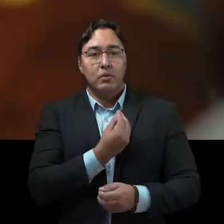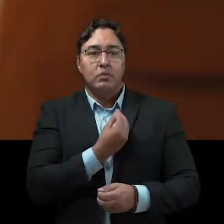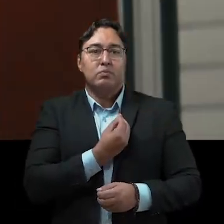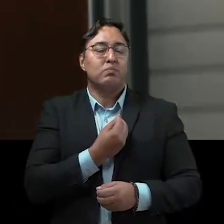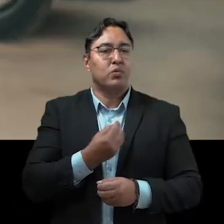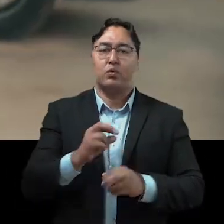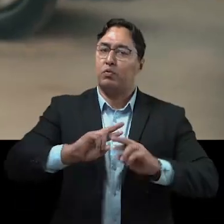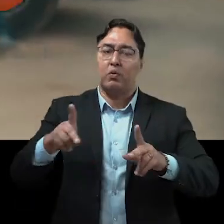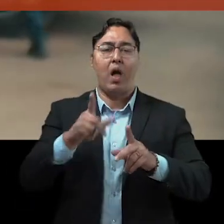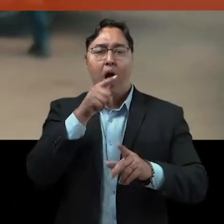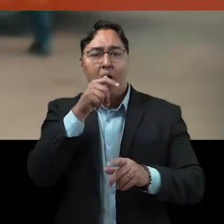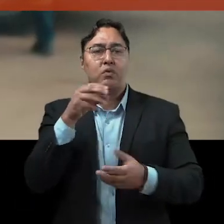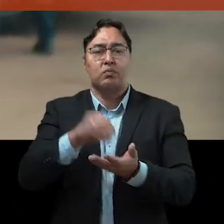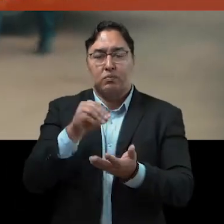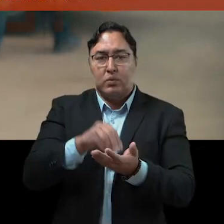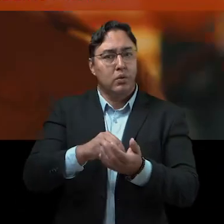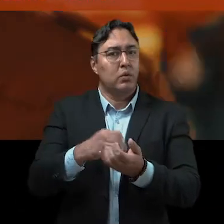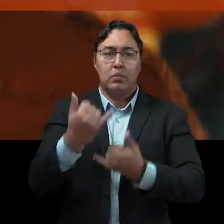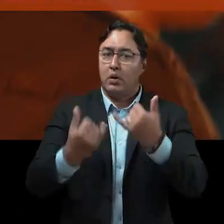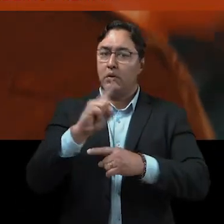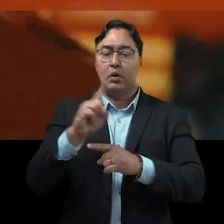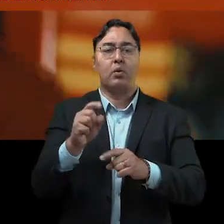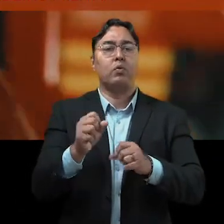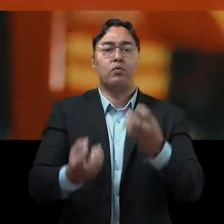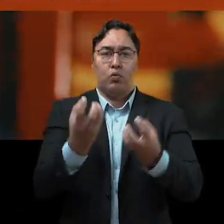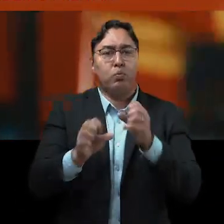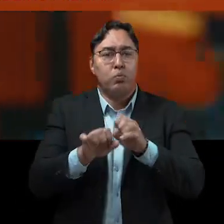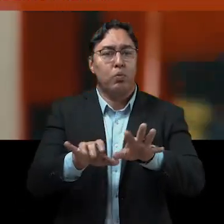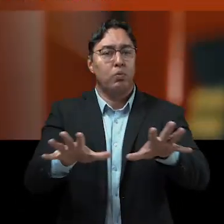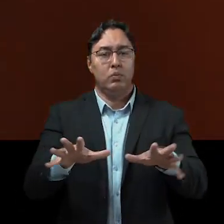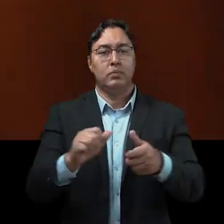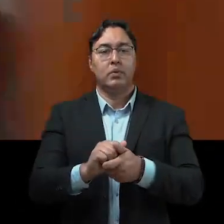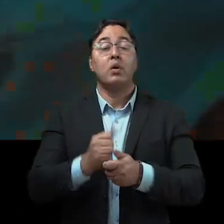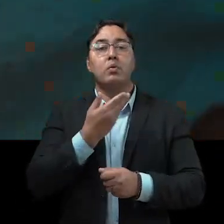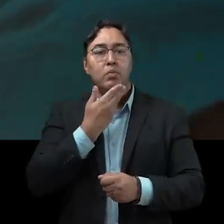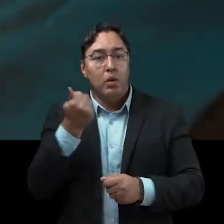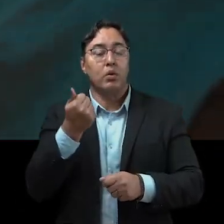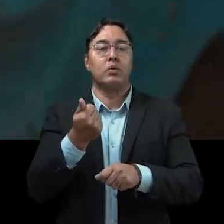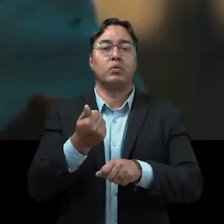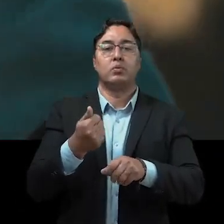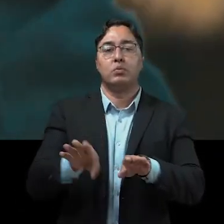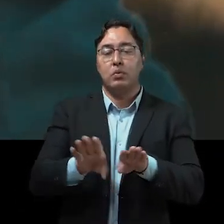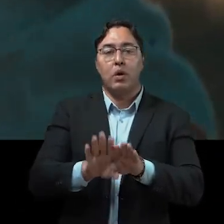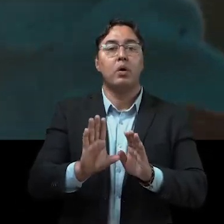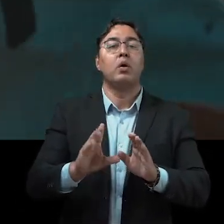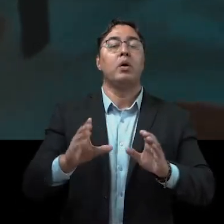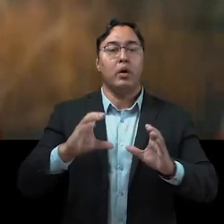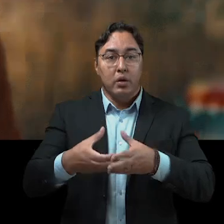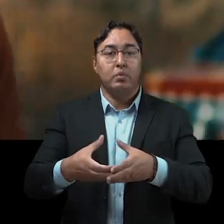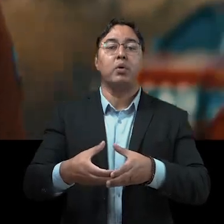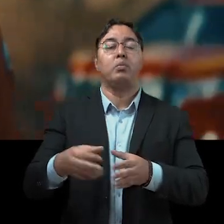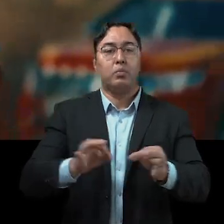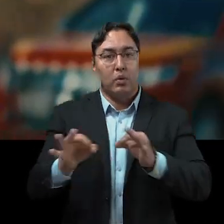Estamos vivendo um momento atípico de seca severa e isso não é brincadeira. O fogo se espalha rápido e não dá trégua. Mesmo com os melhores equipamentos e equipe